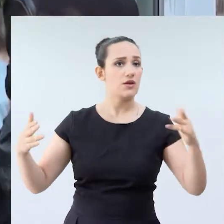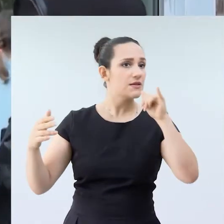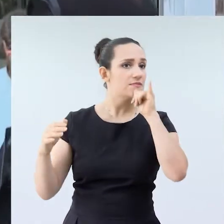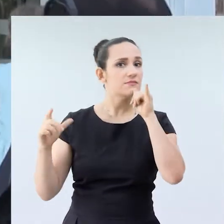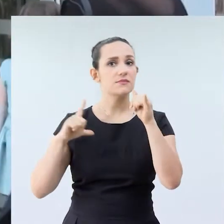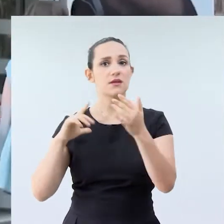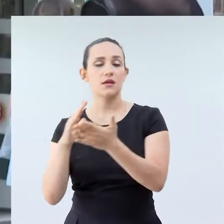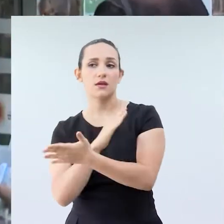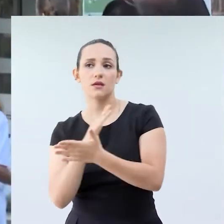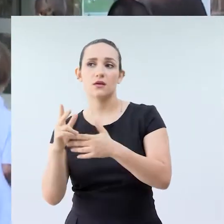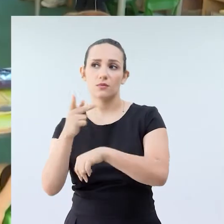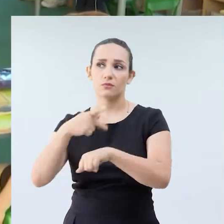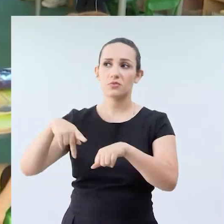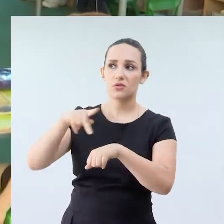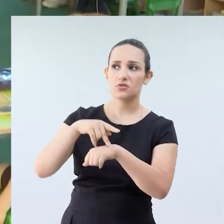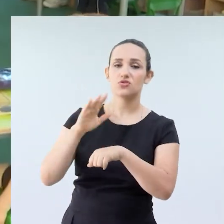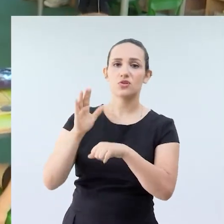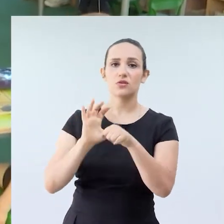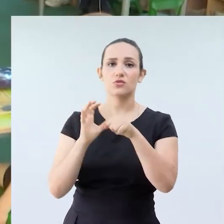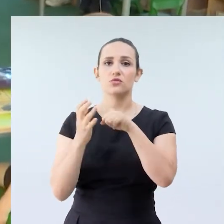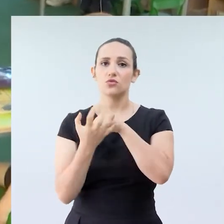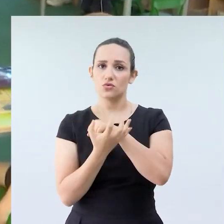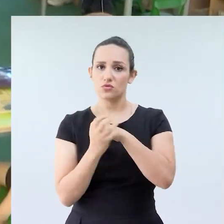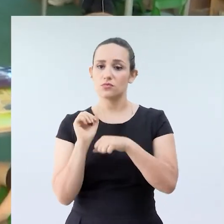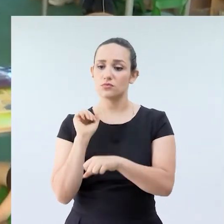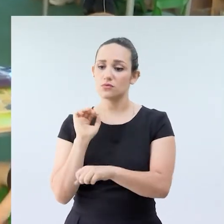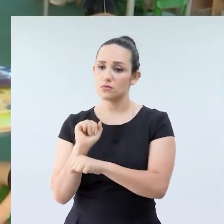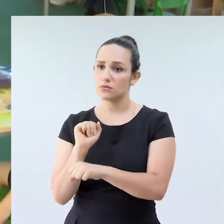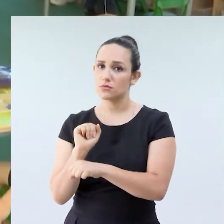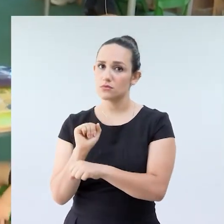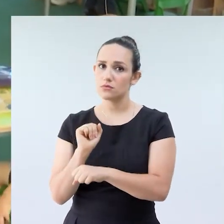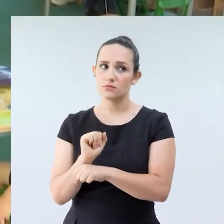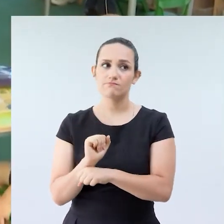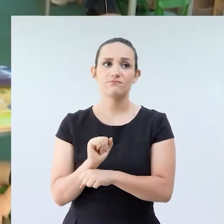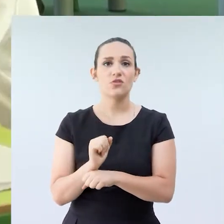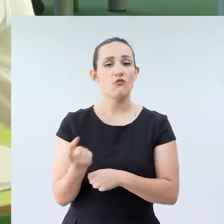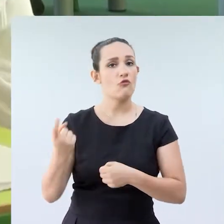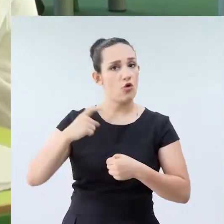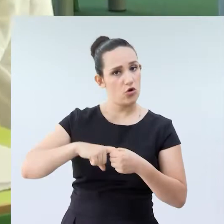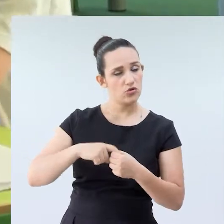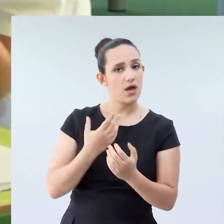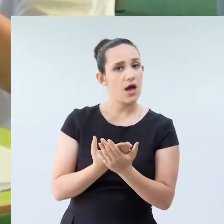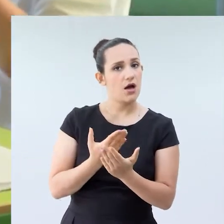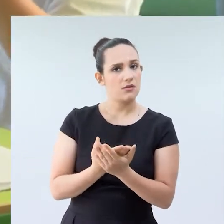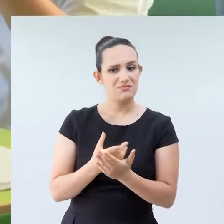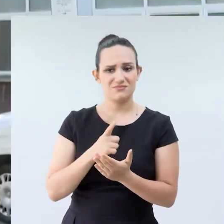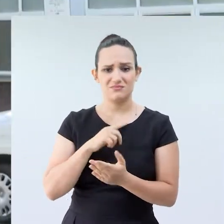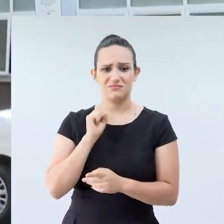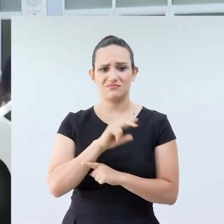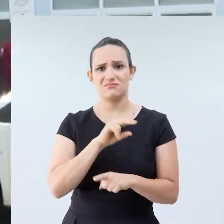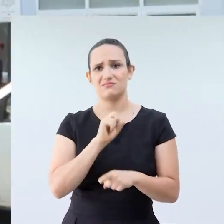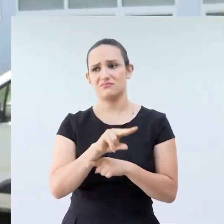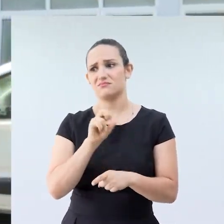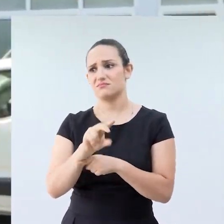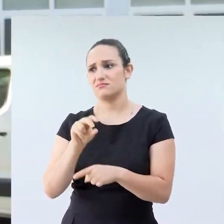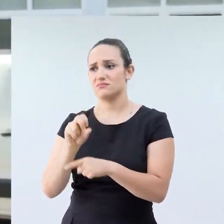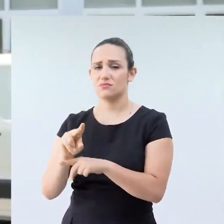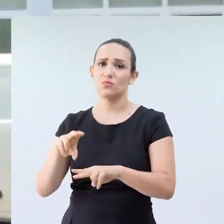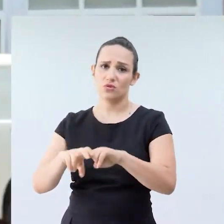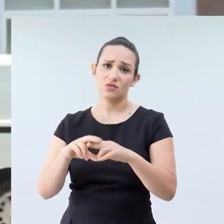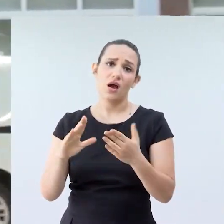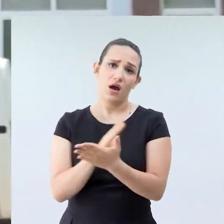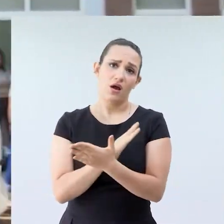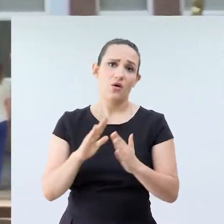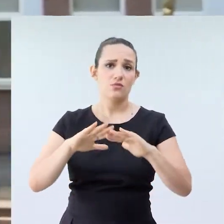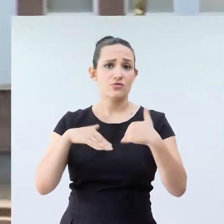coronavírus foi controlado, o retorno das aulas deu início a uma nova onda de contaminações, fazendo escolas